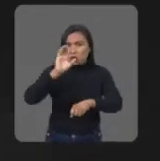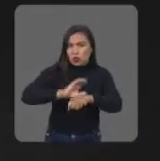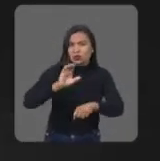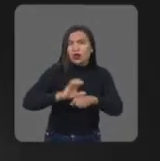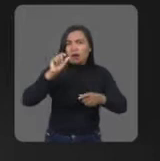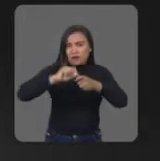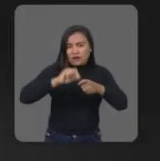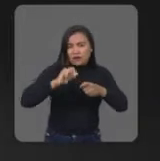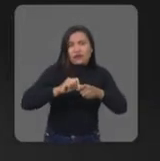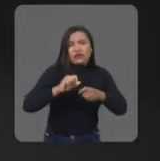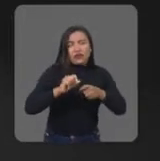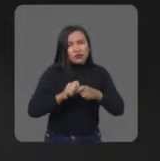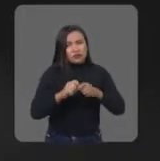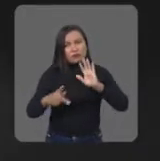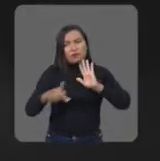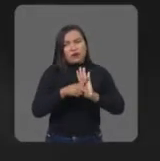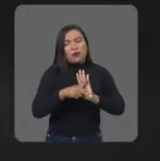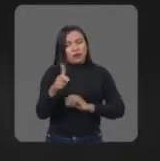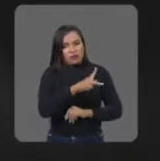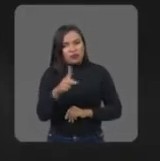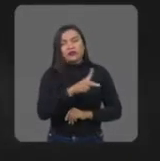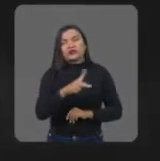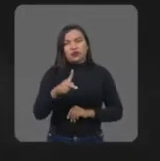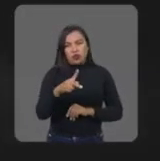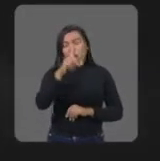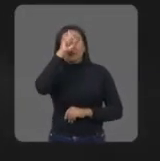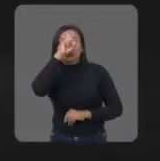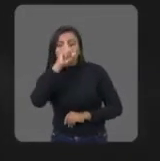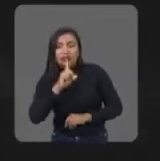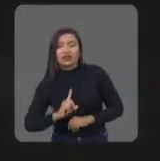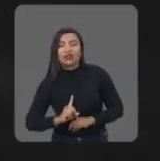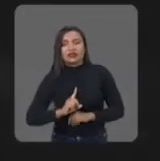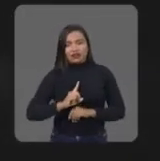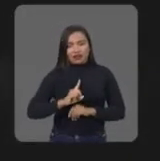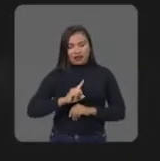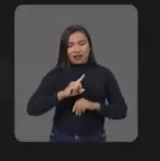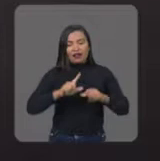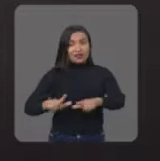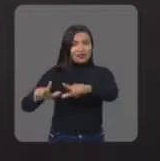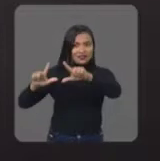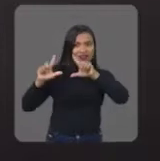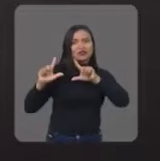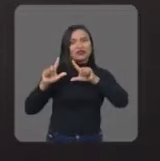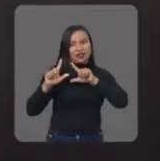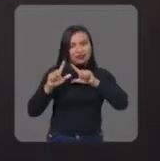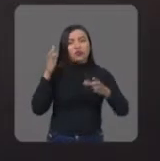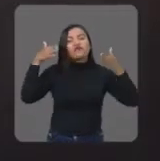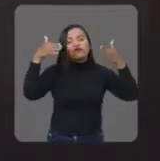professores, gratuitos e com certificação, com foco na nova realidade que é